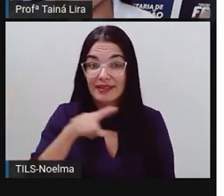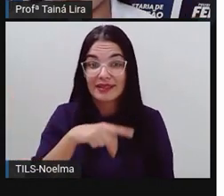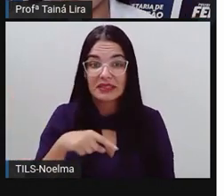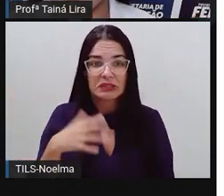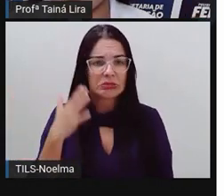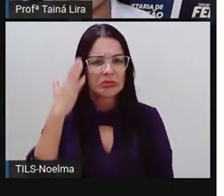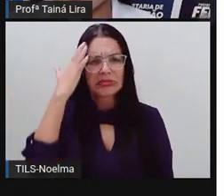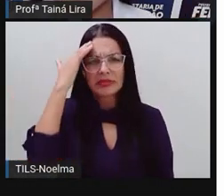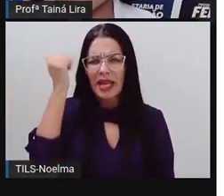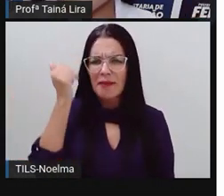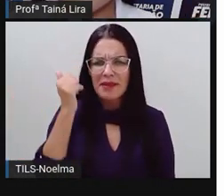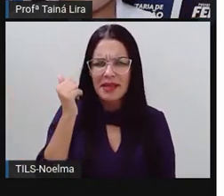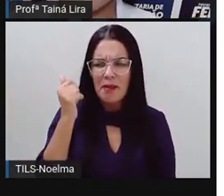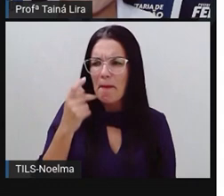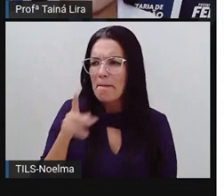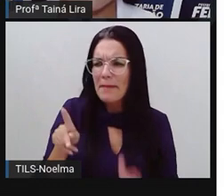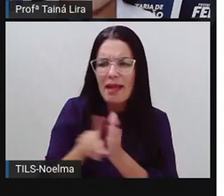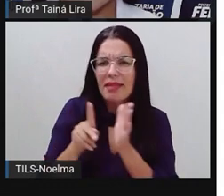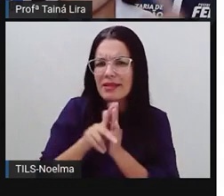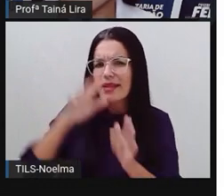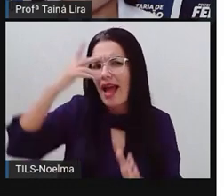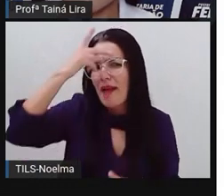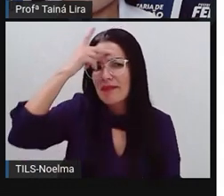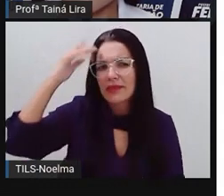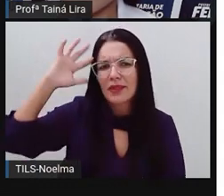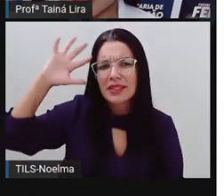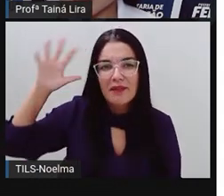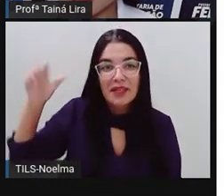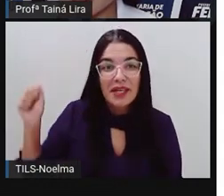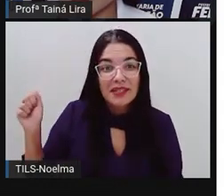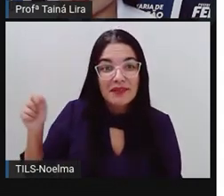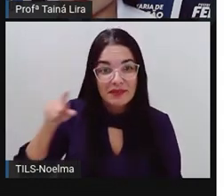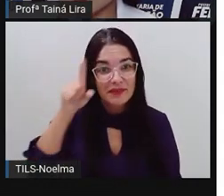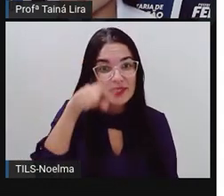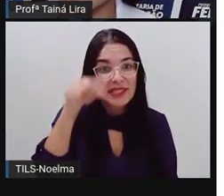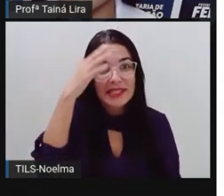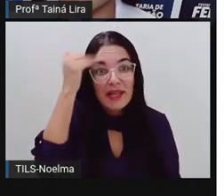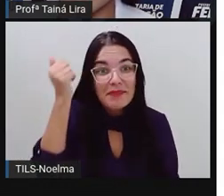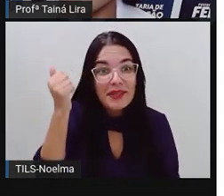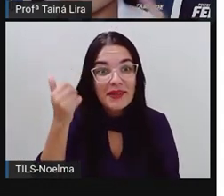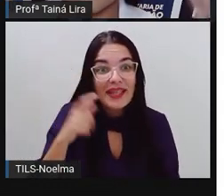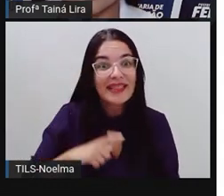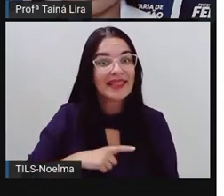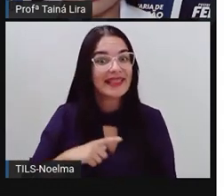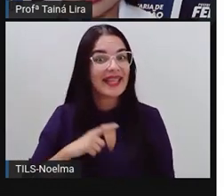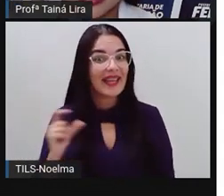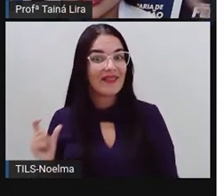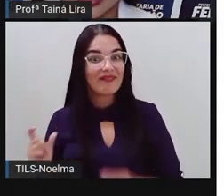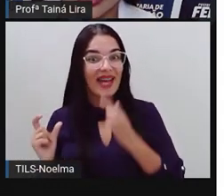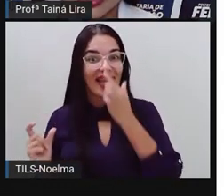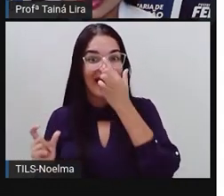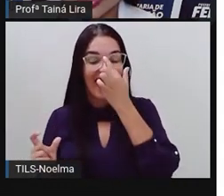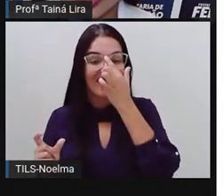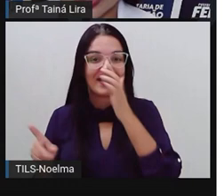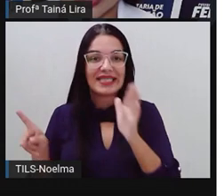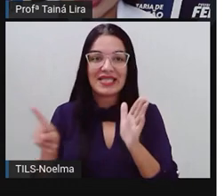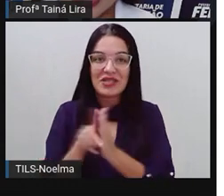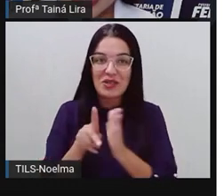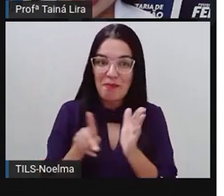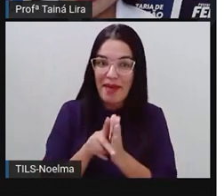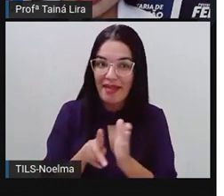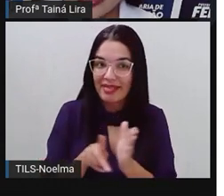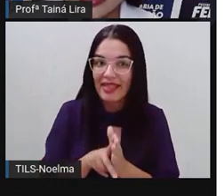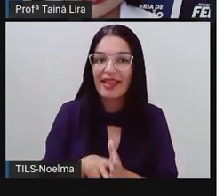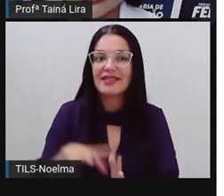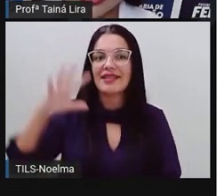às vezes a gente nem sabe que vieram lá da África Você sabia disso que tem palavras que a gente fala aqui no nosso cotidiano